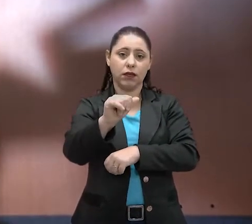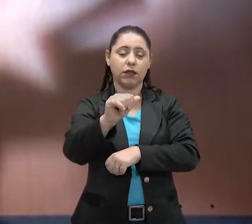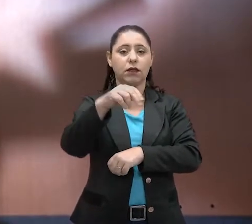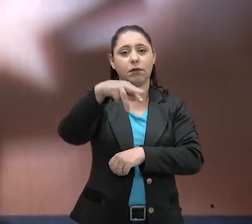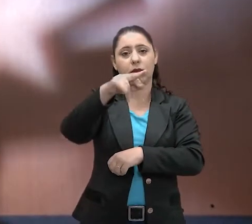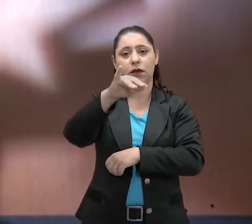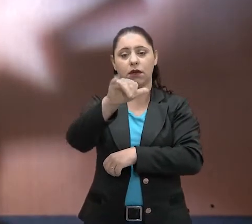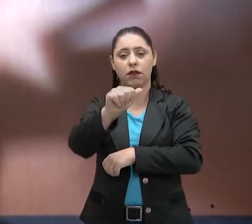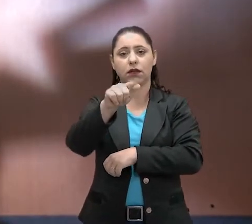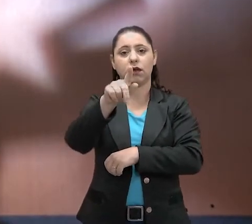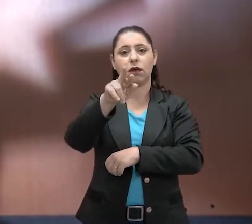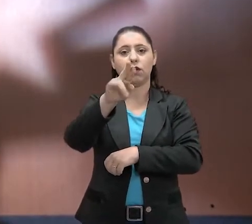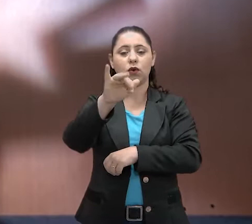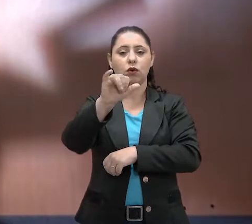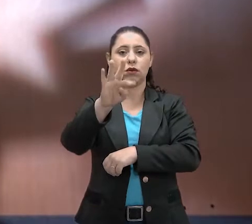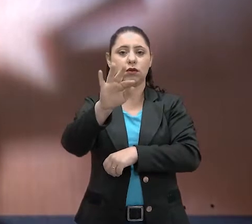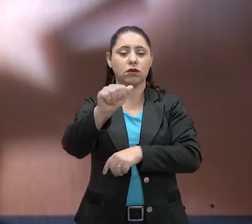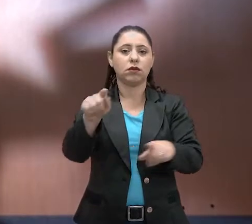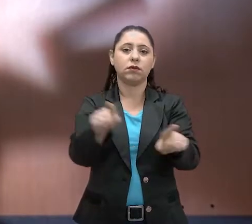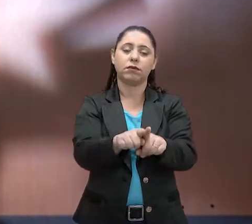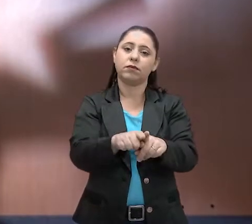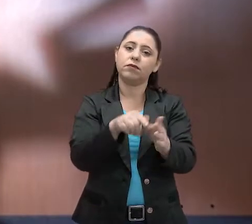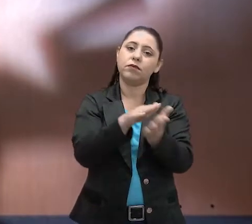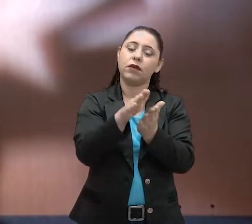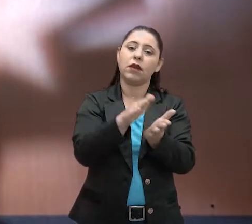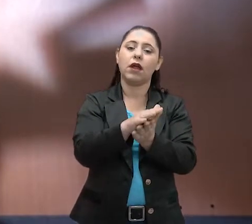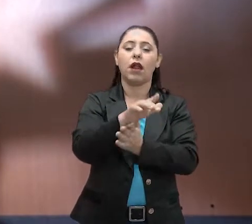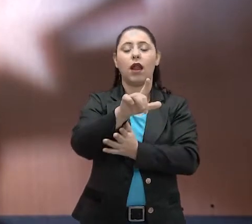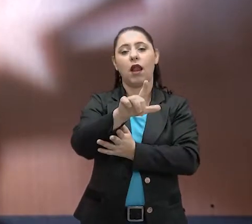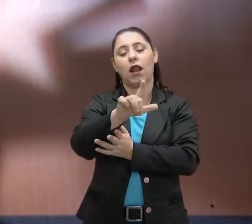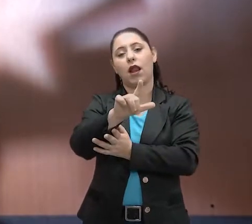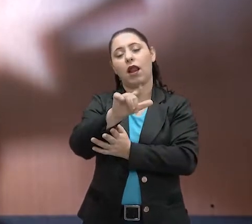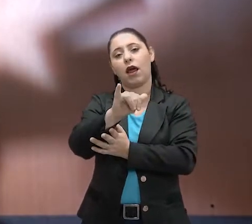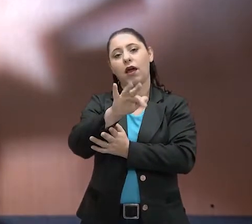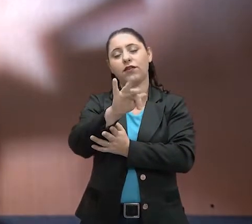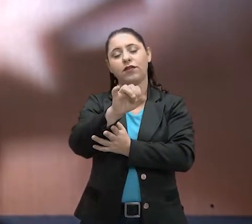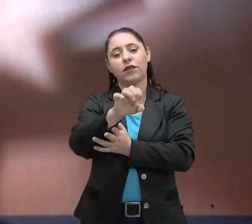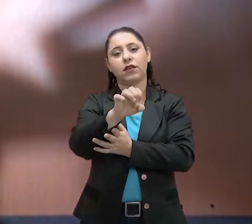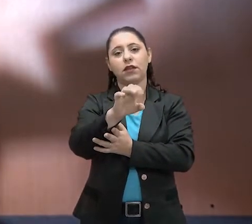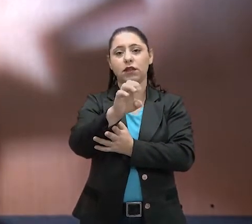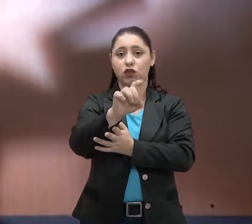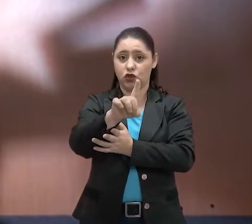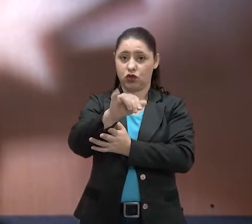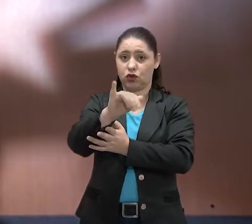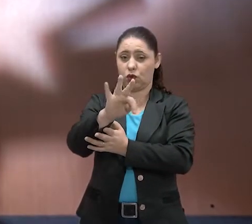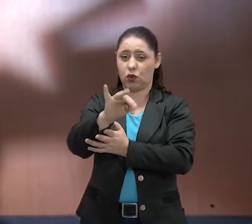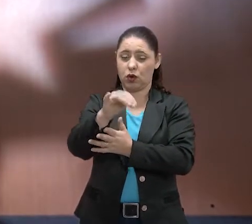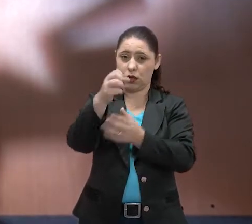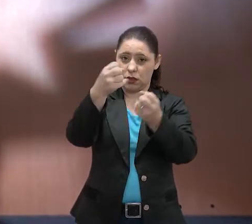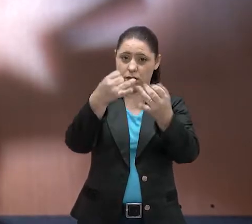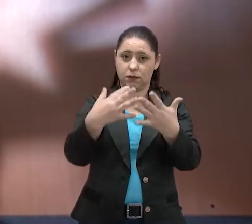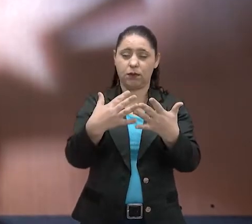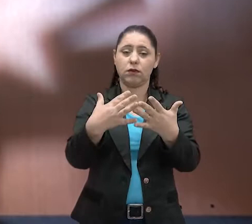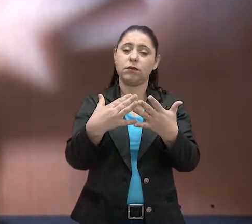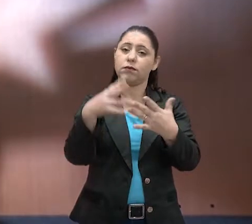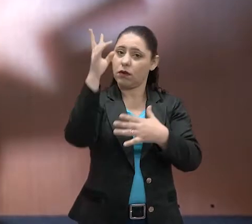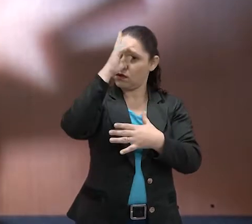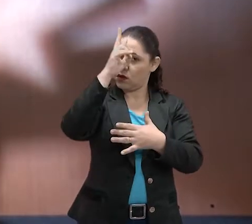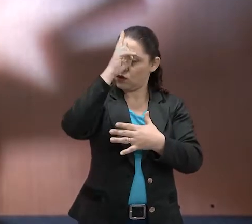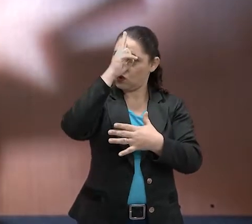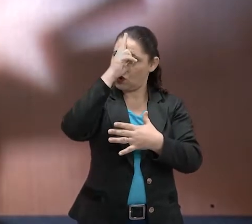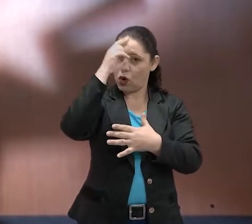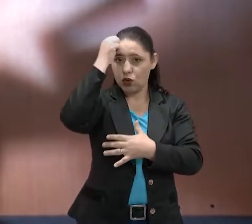Mayra Portugal e Maria Augusta Castilho. Lançado pela Life Editora no ano passado, a obra conta a história